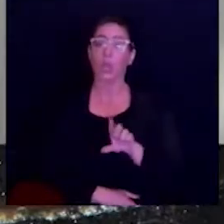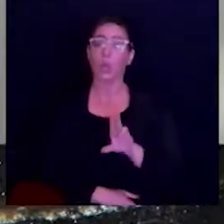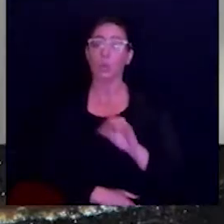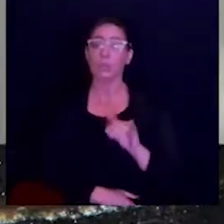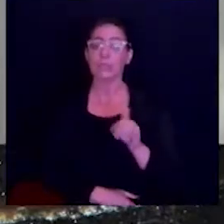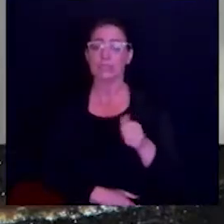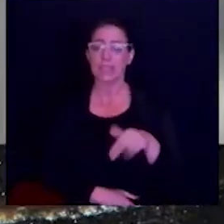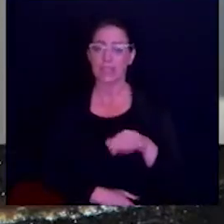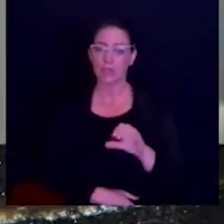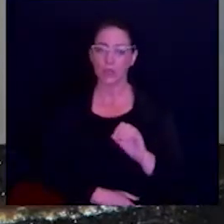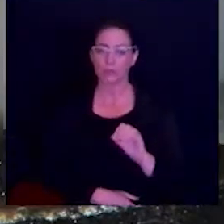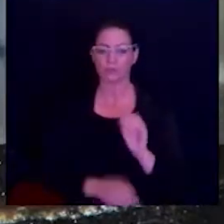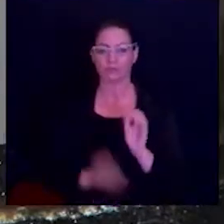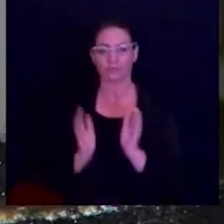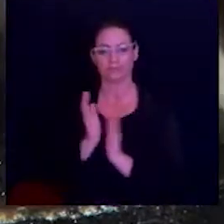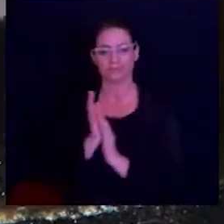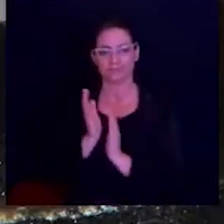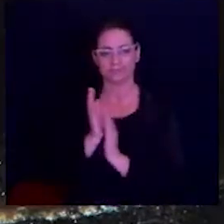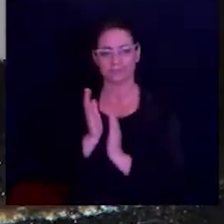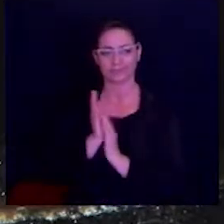Medeiros.